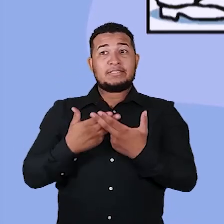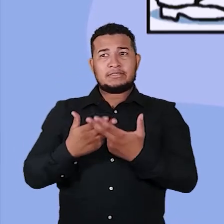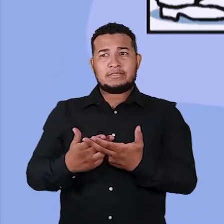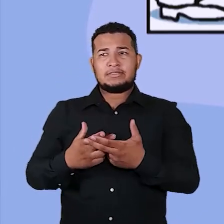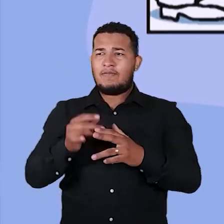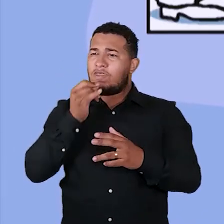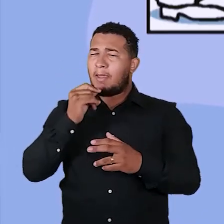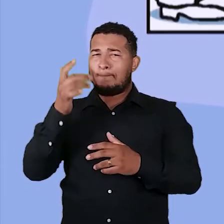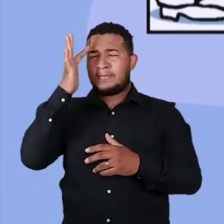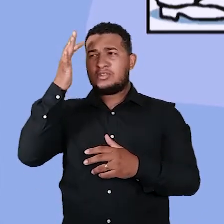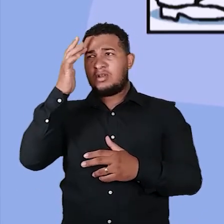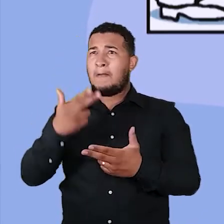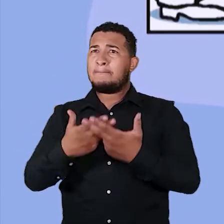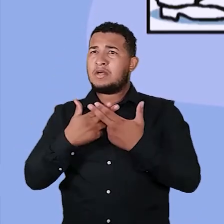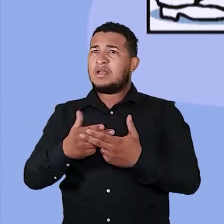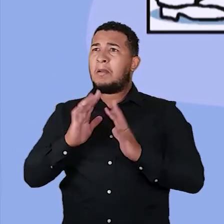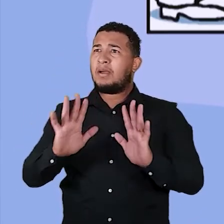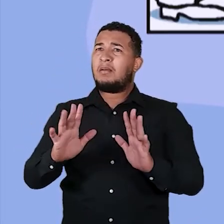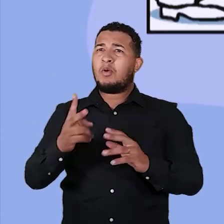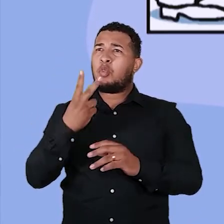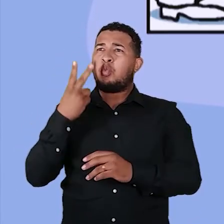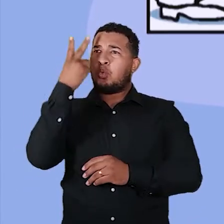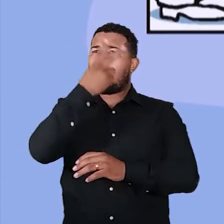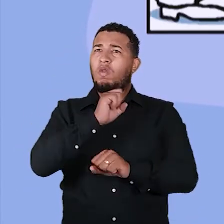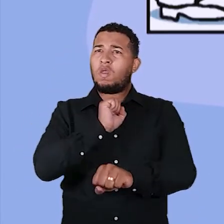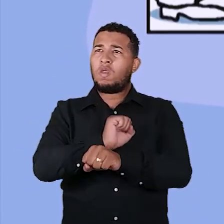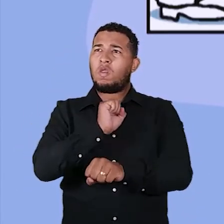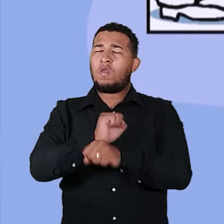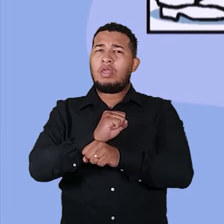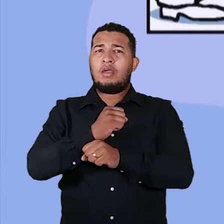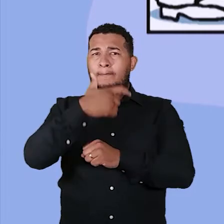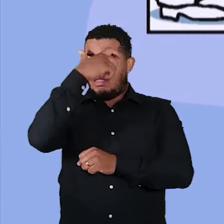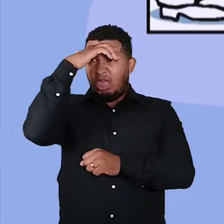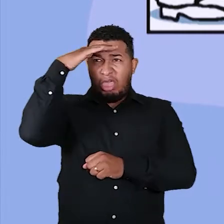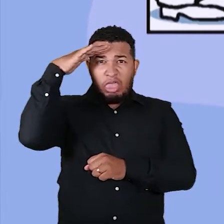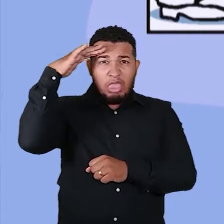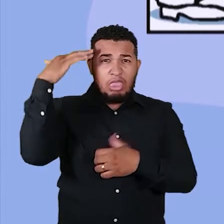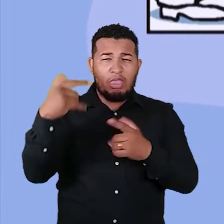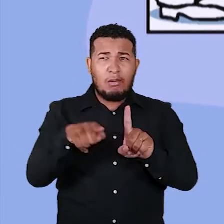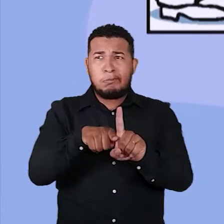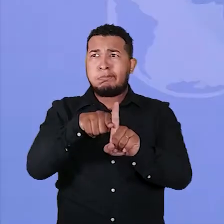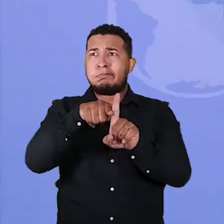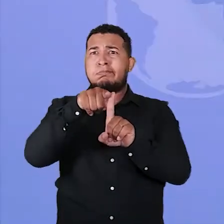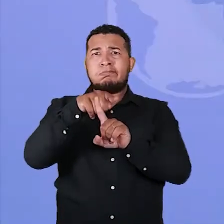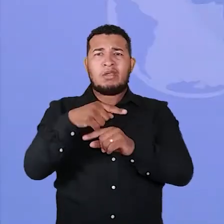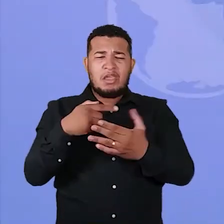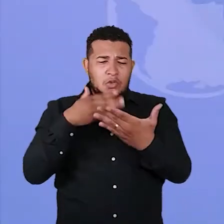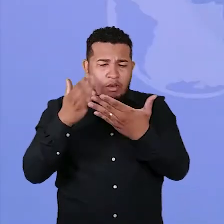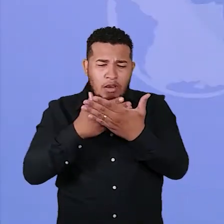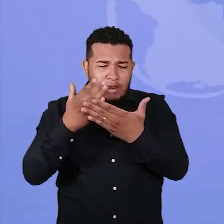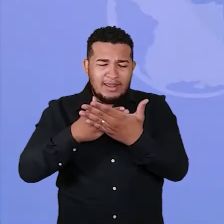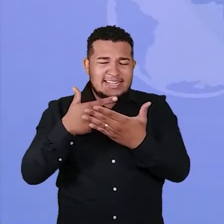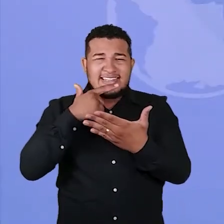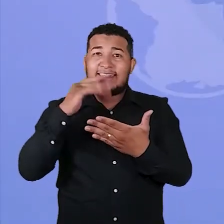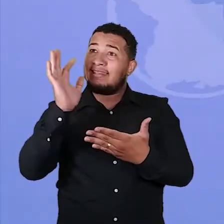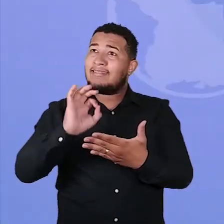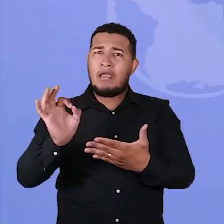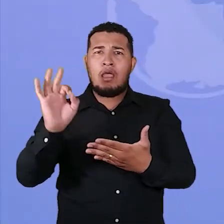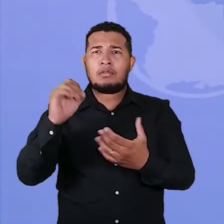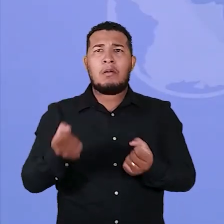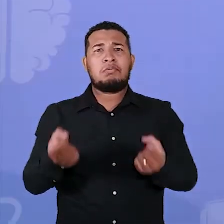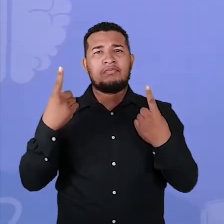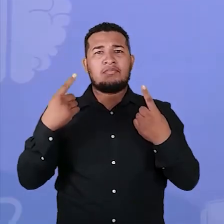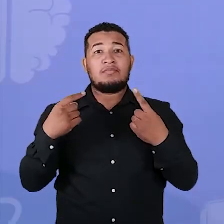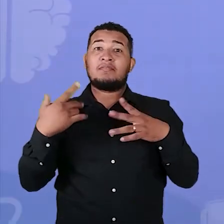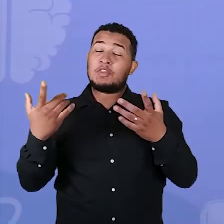2 horas esperando no calor e sem gibi. A minha paciência se foi faz tempo. Então, assim, houve uma quebra de